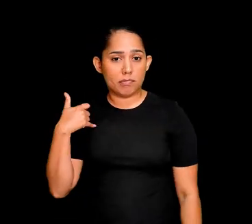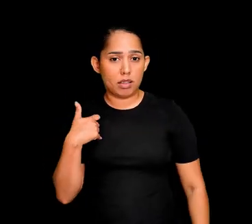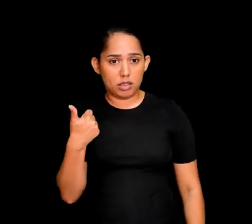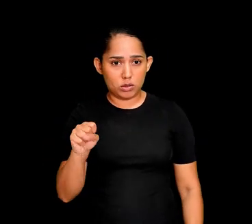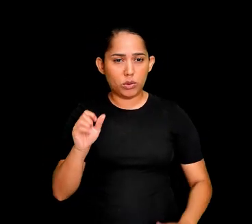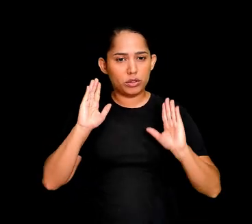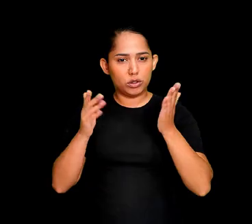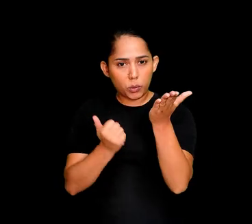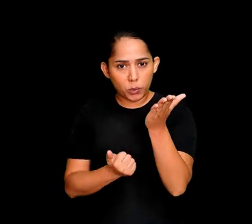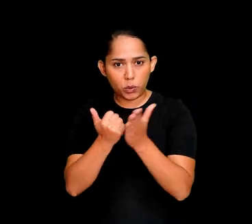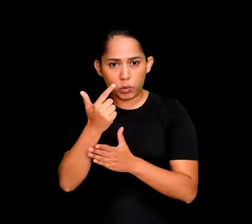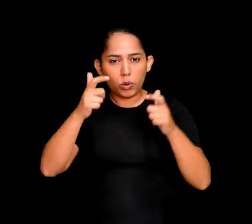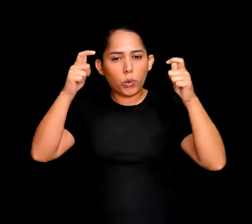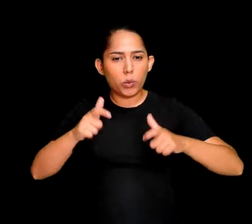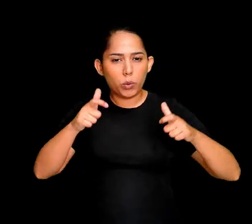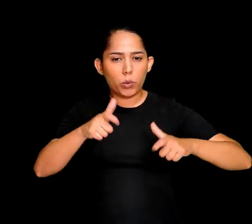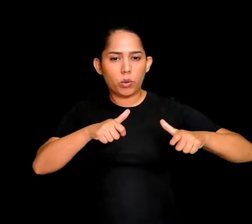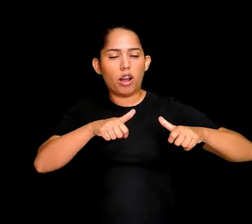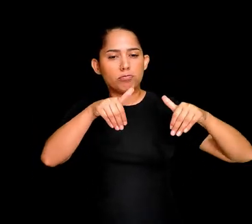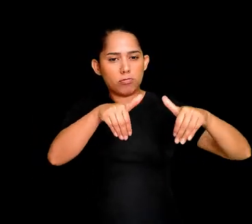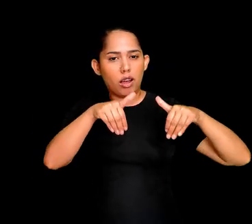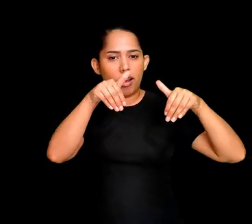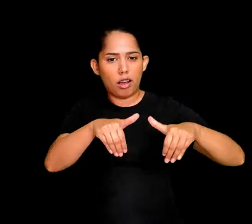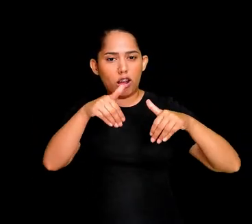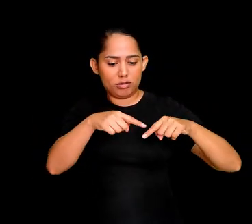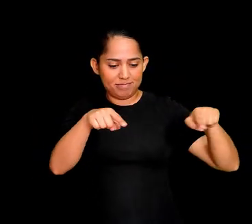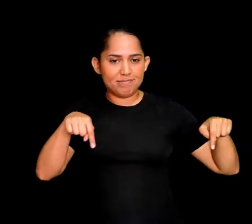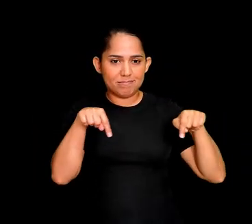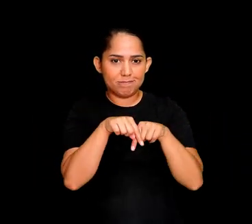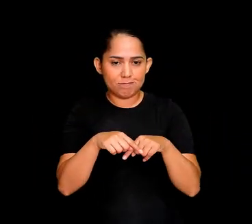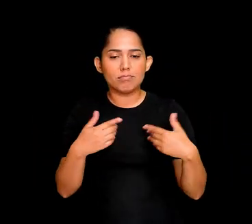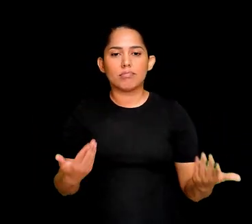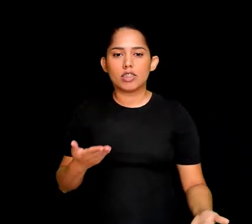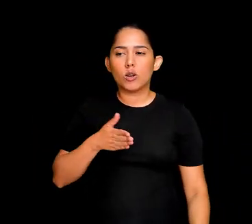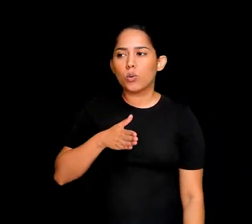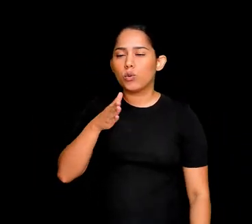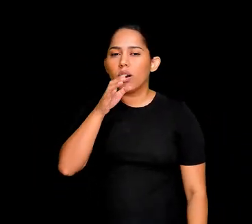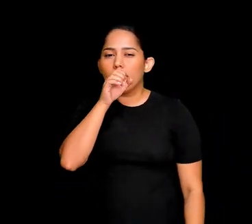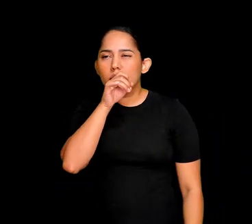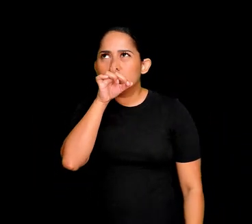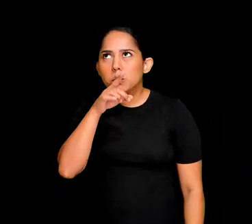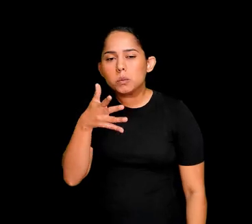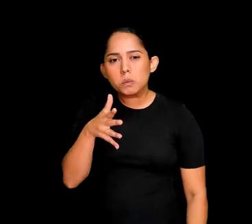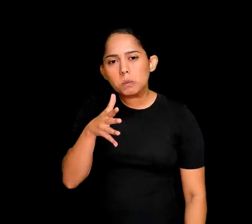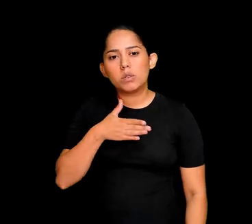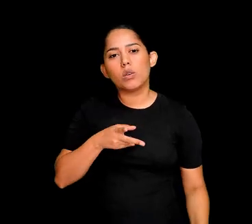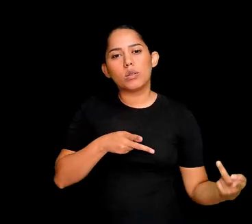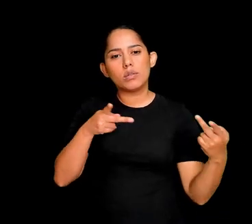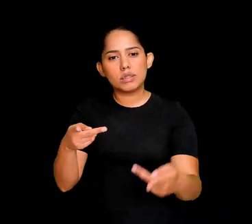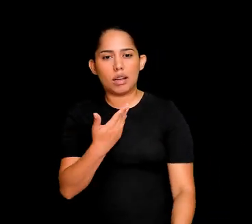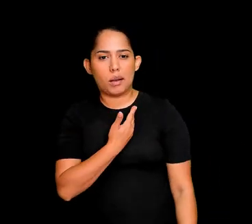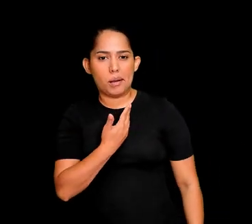18 anos, eu tinha comprado um pedaço de terra no sudeste da Austrália. Eu fui um fim de semana visitar um amigo. Aí esse